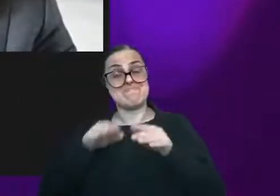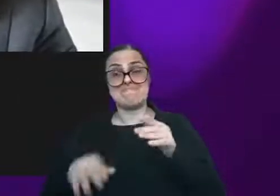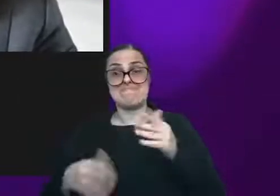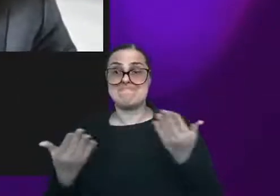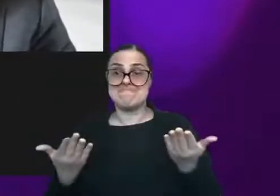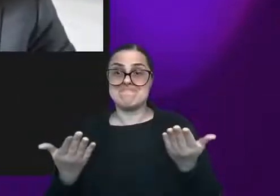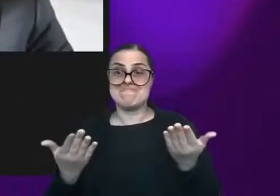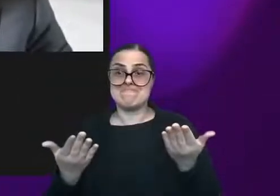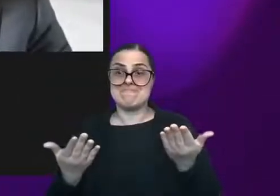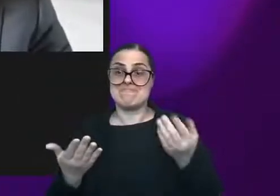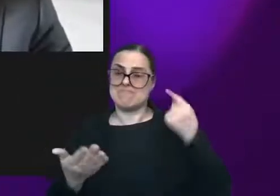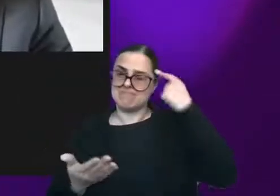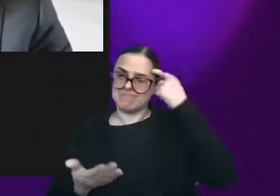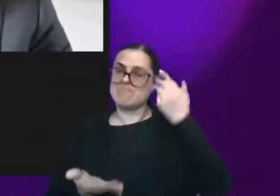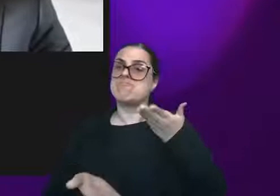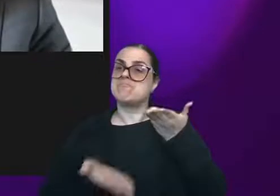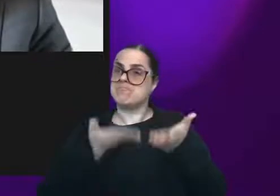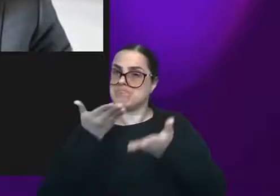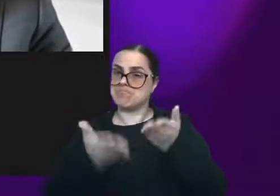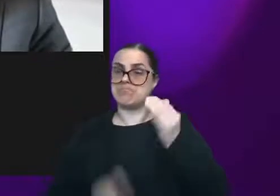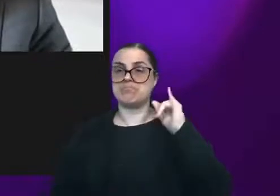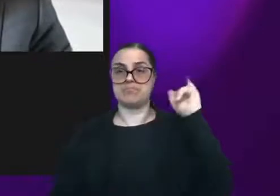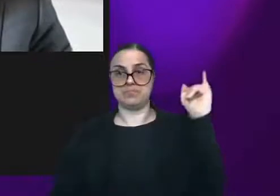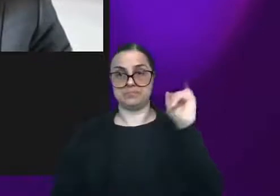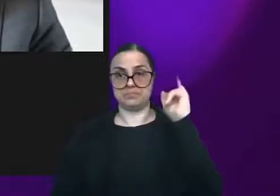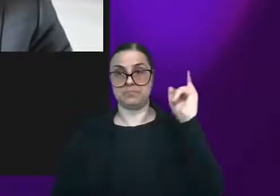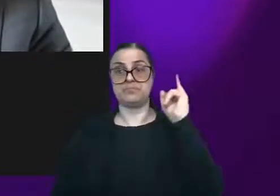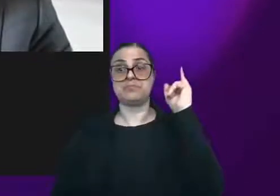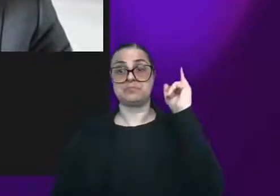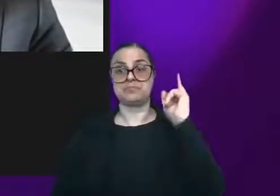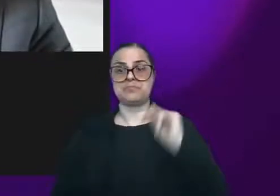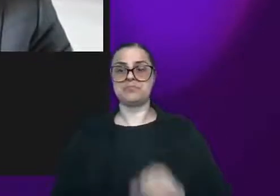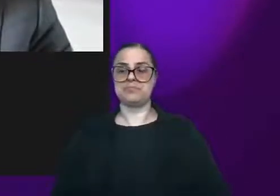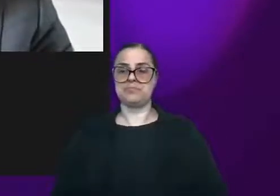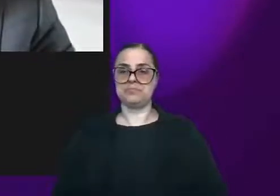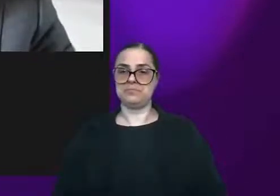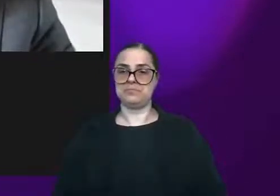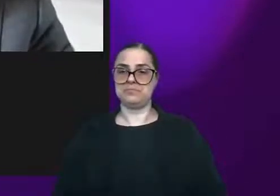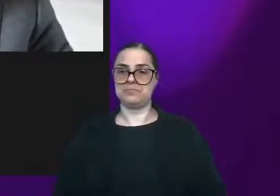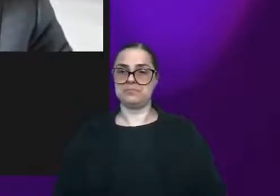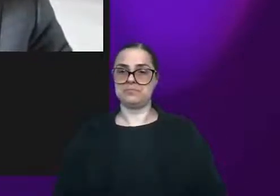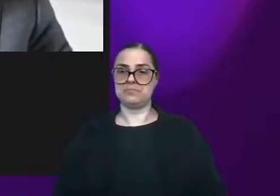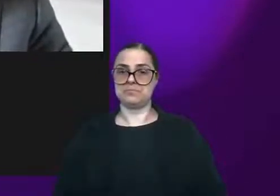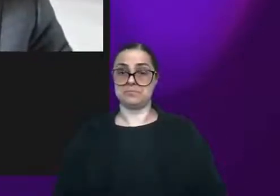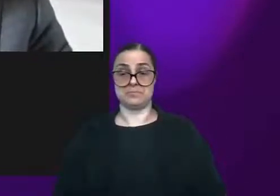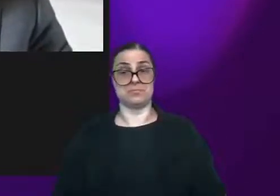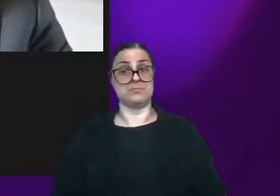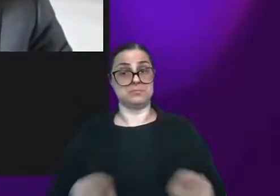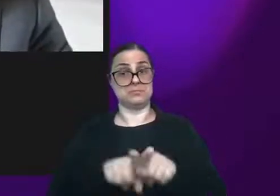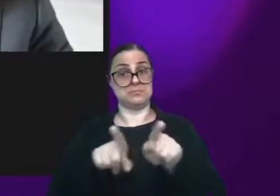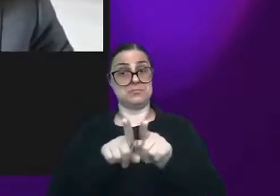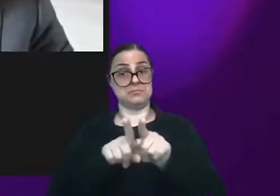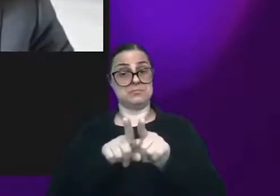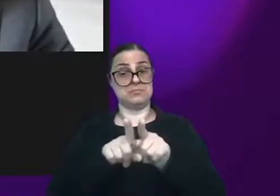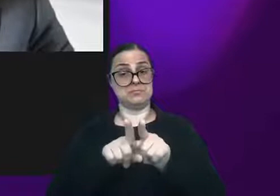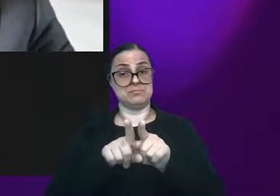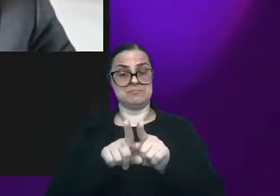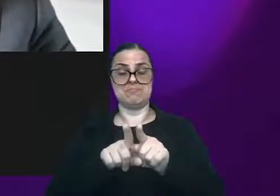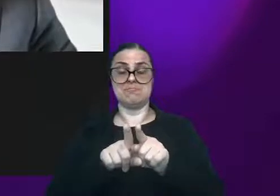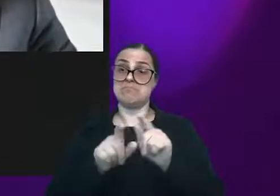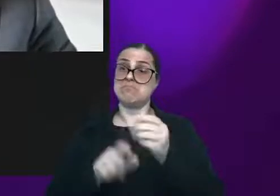locorregional, acredito que é um tratamento importante, que pode dar a